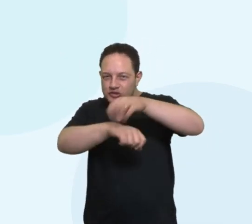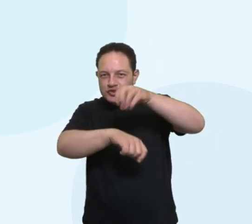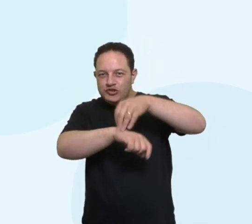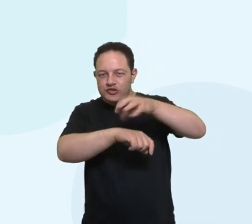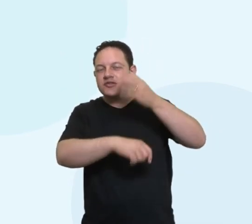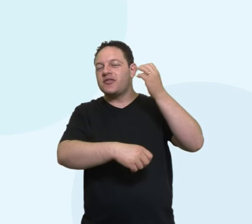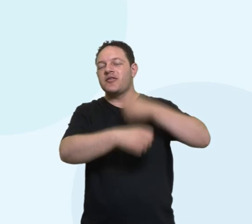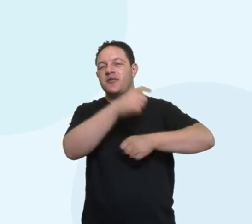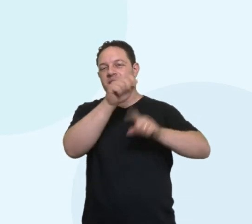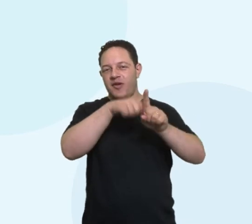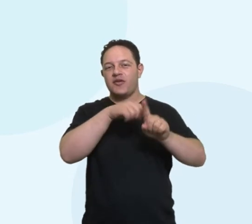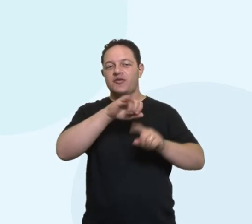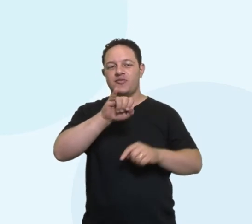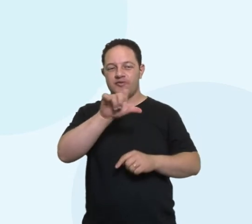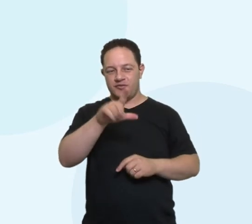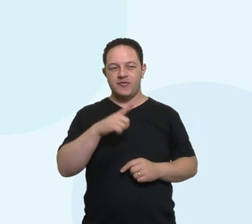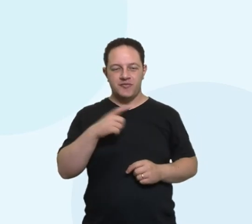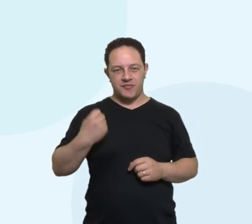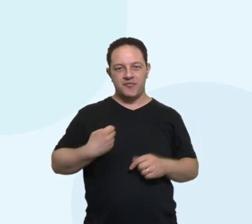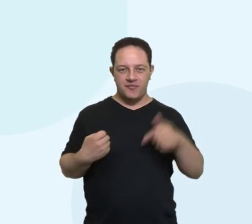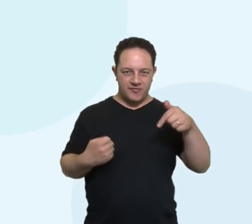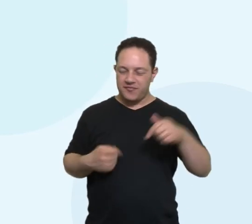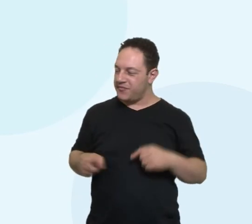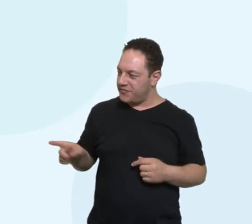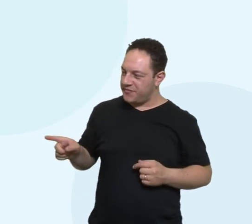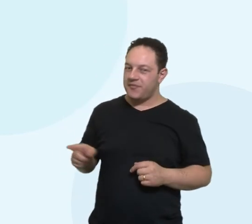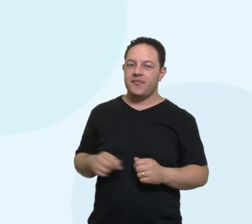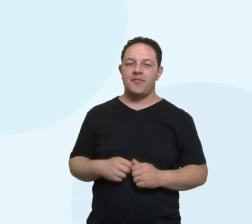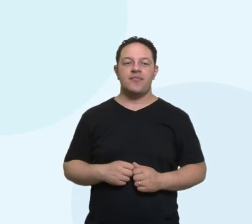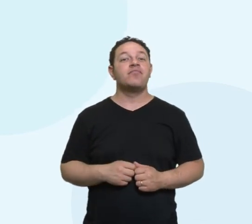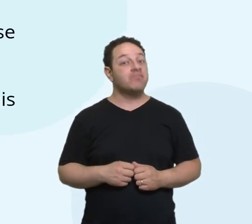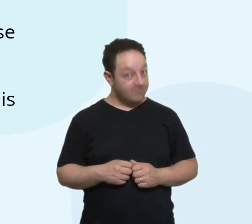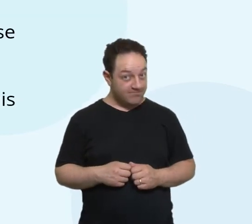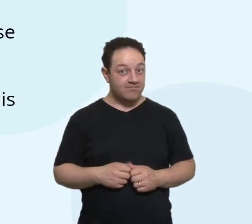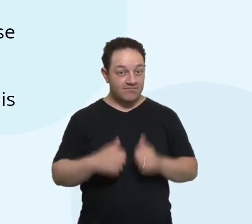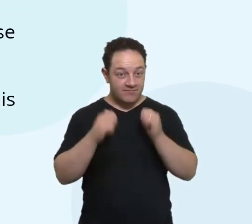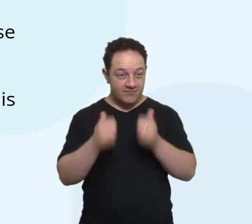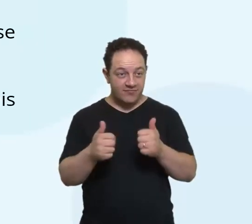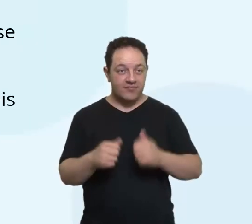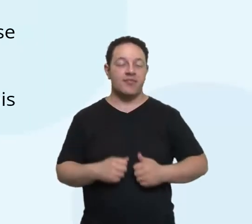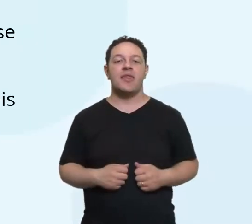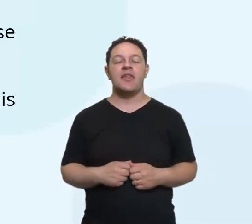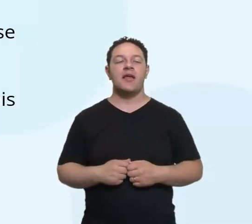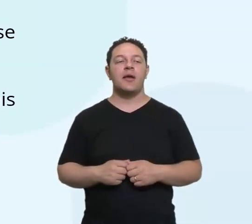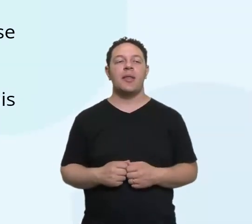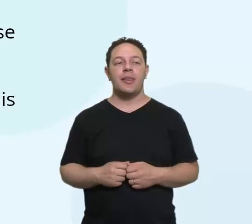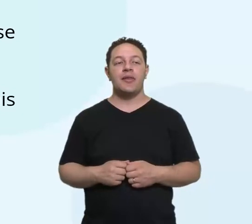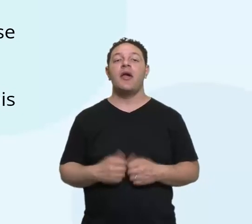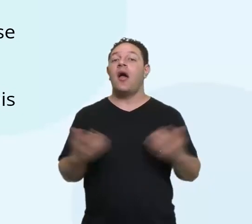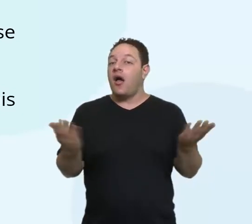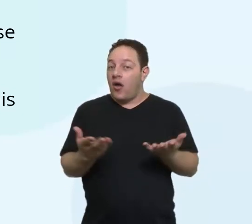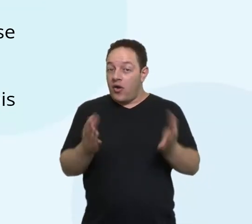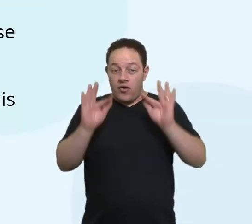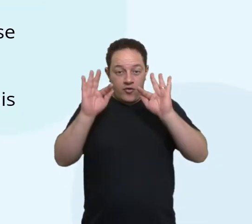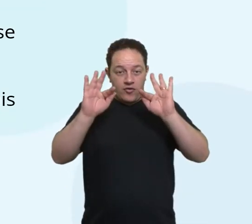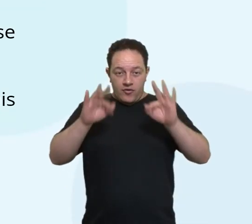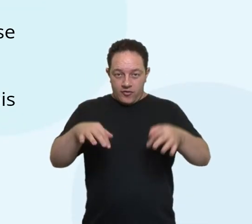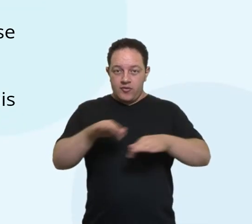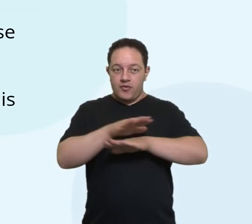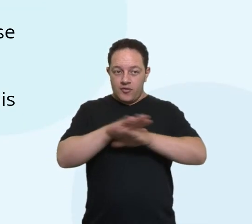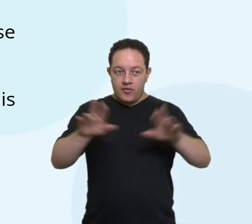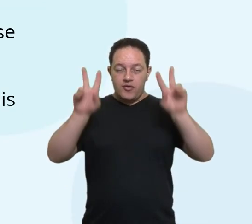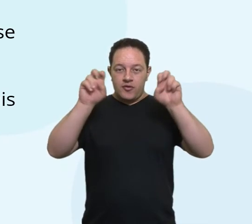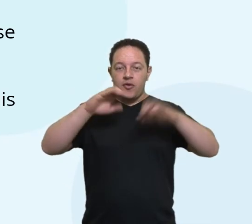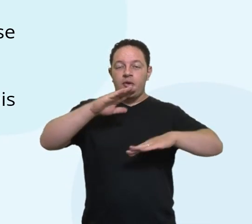Julho né a flechinha de item 7 tudo bem e para fechar essa parte